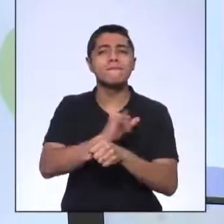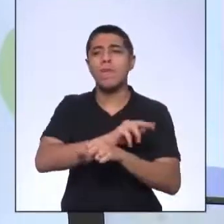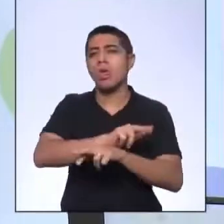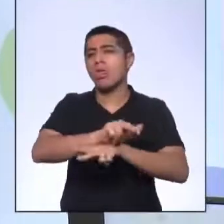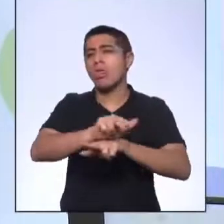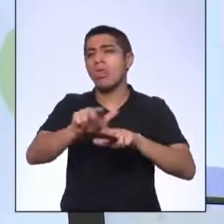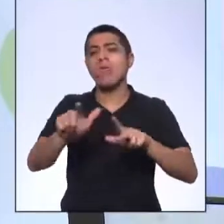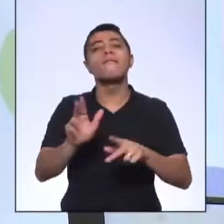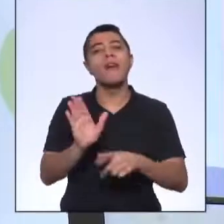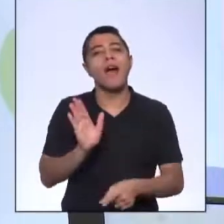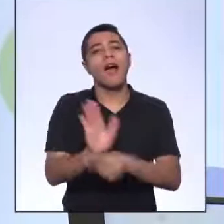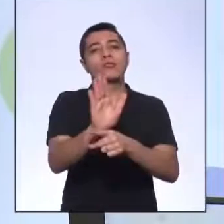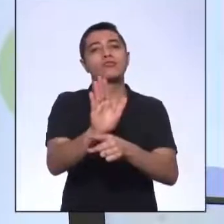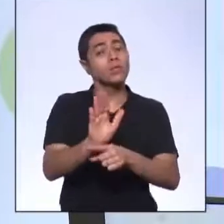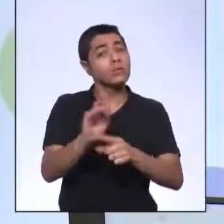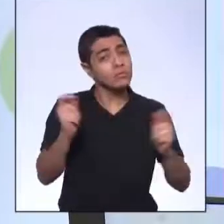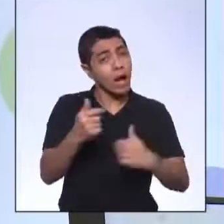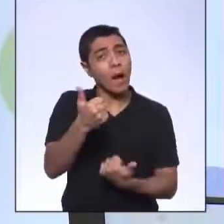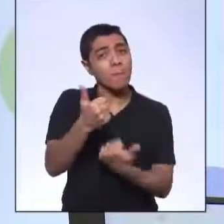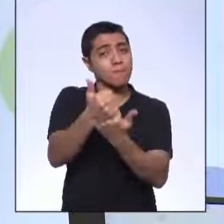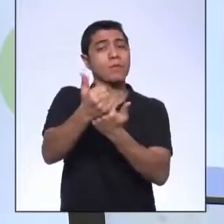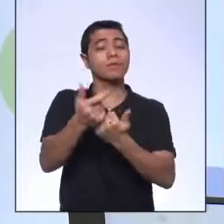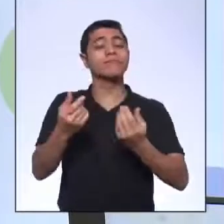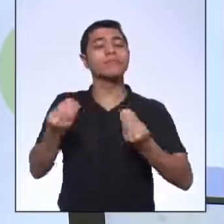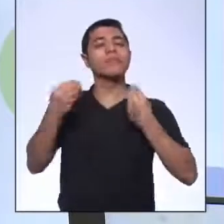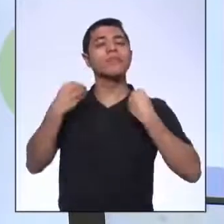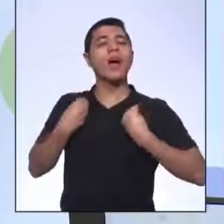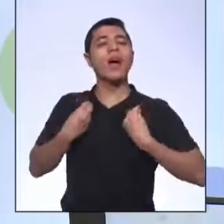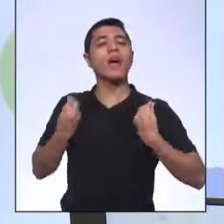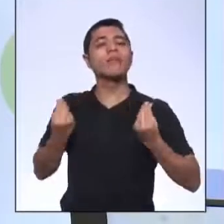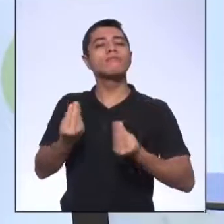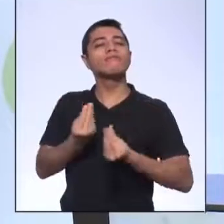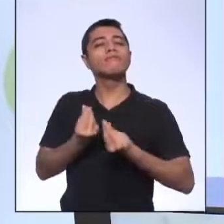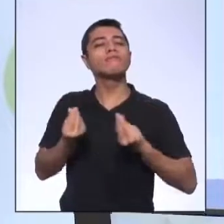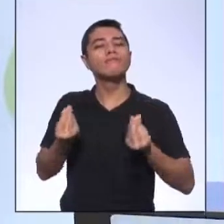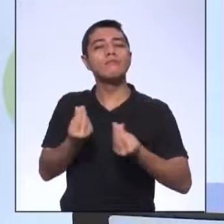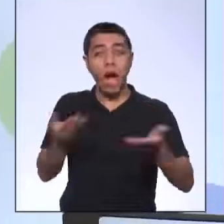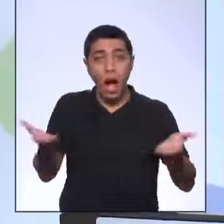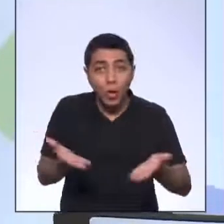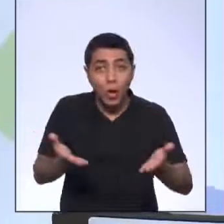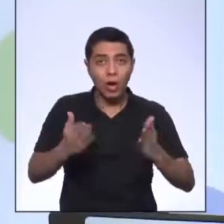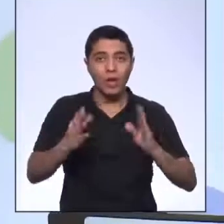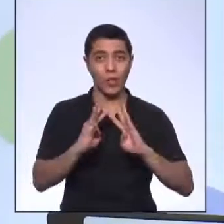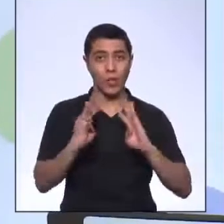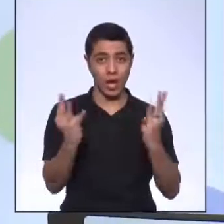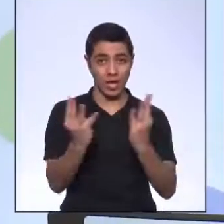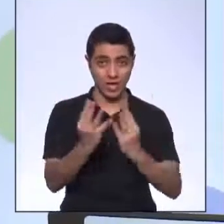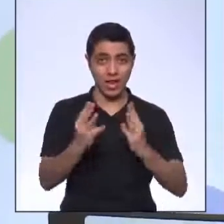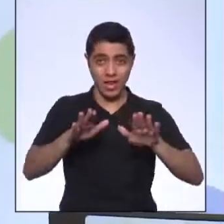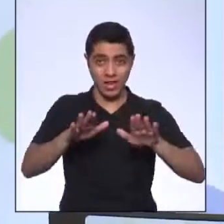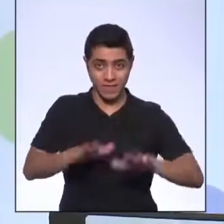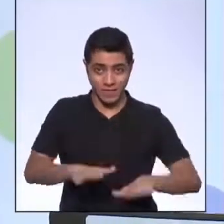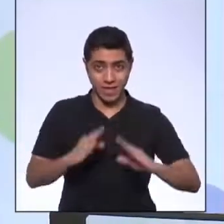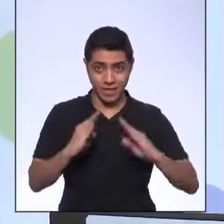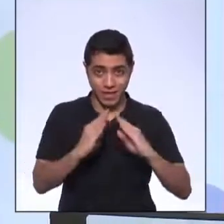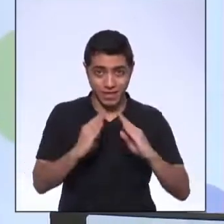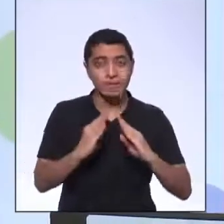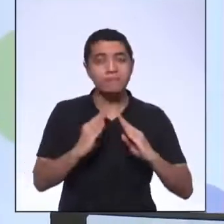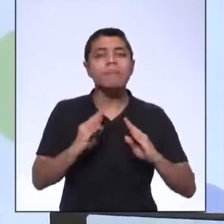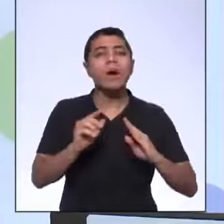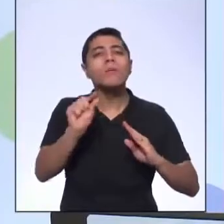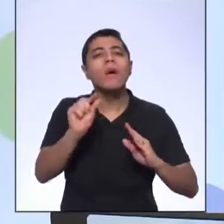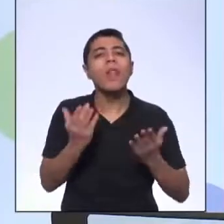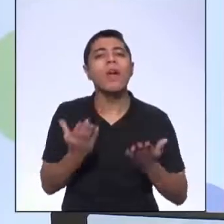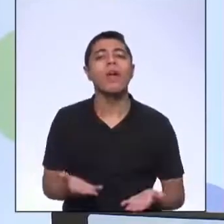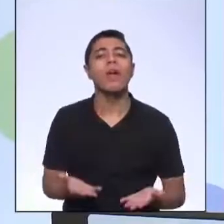passar por esse período de quarentena né que assim de uma maneira um pouco mais fluída um pouco mais leve